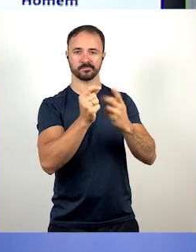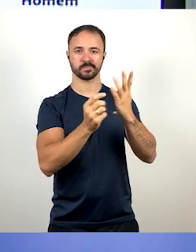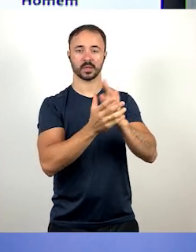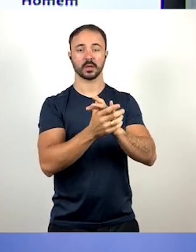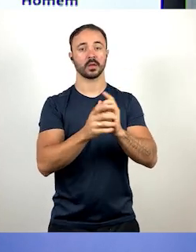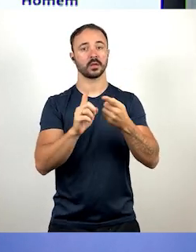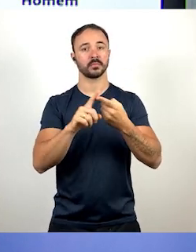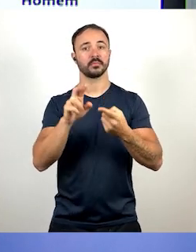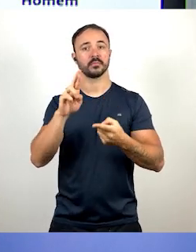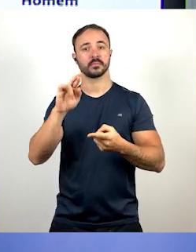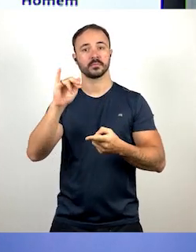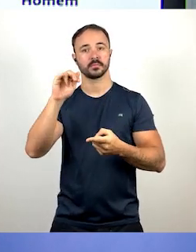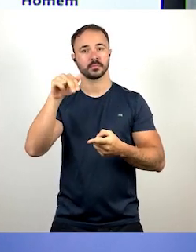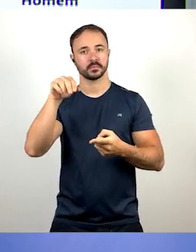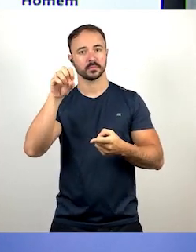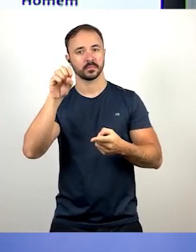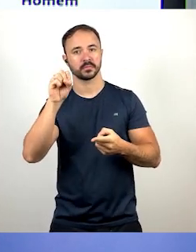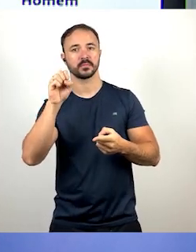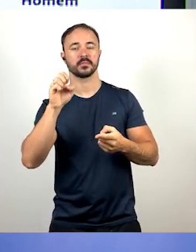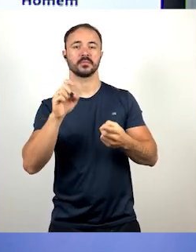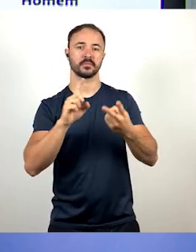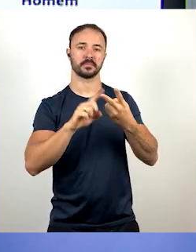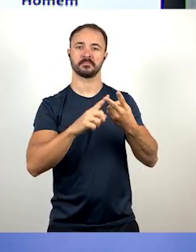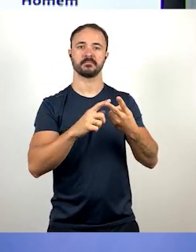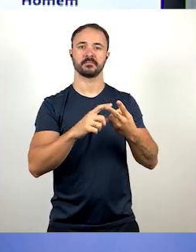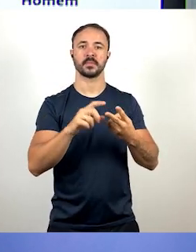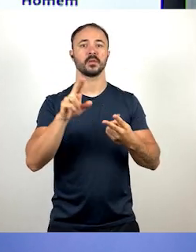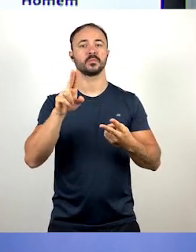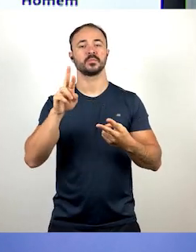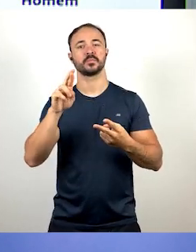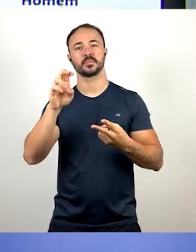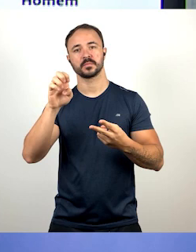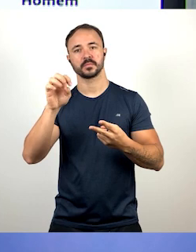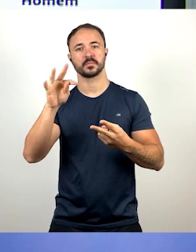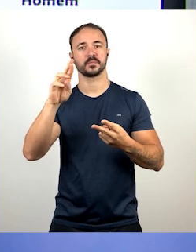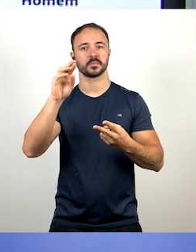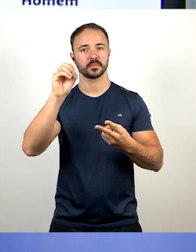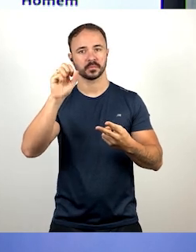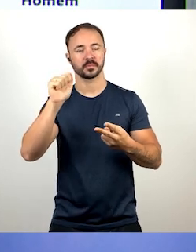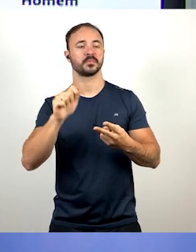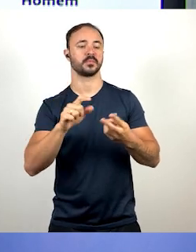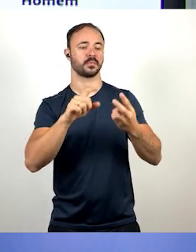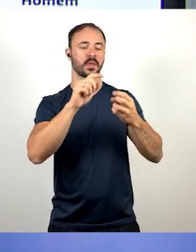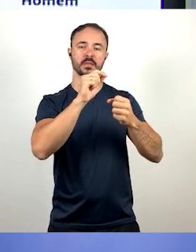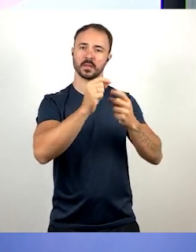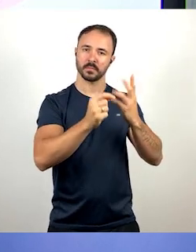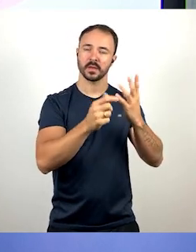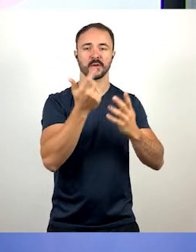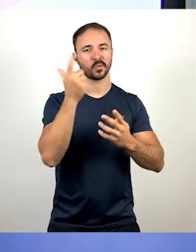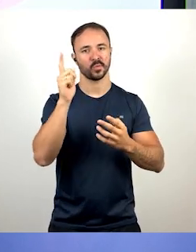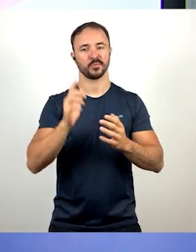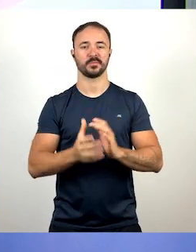rins, os ureteres, a bexiga e a uretra.